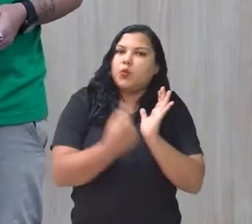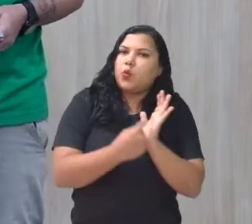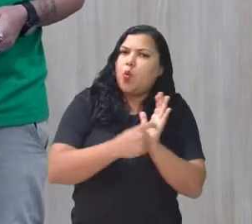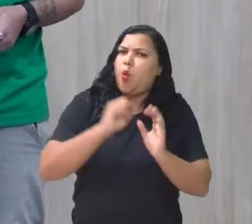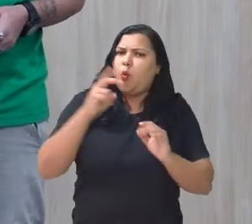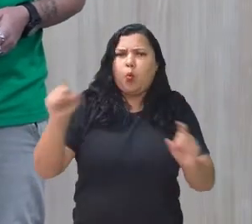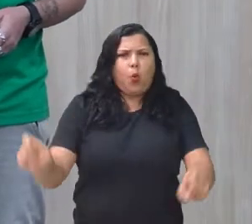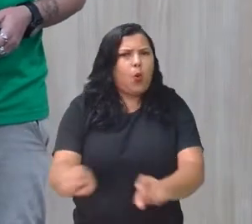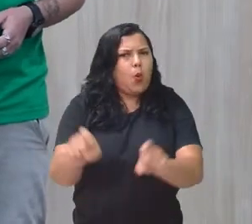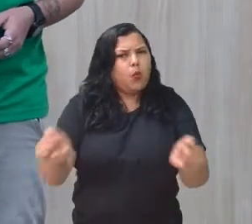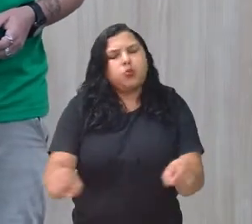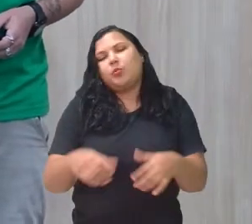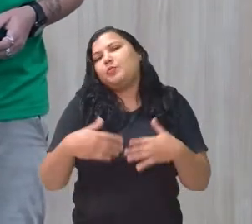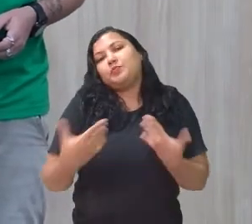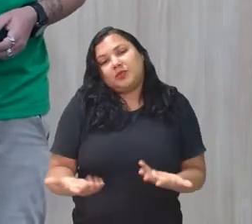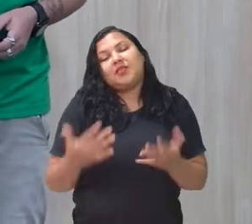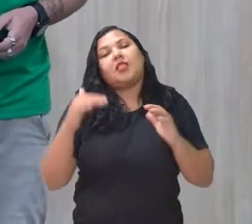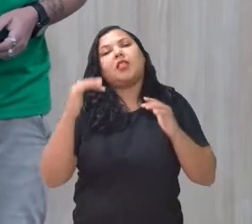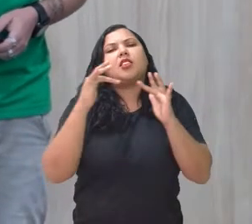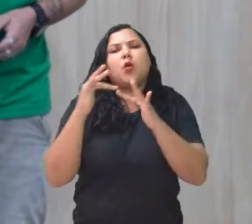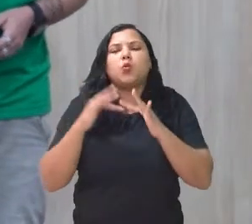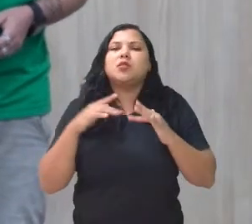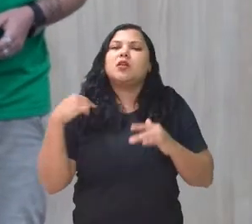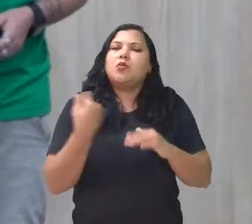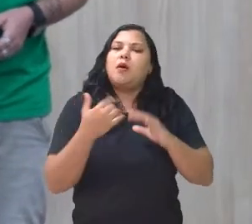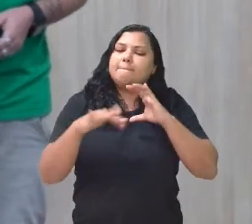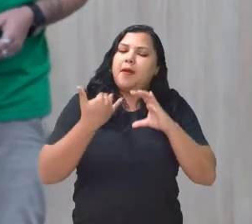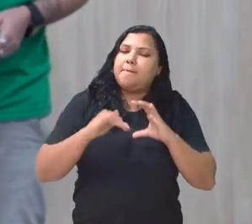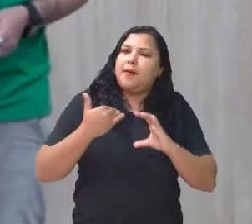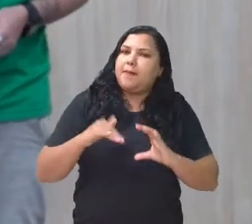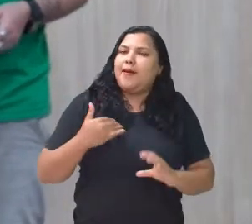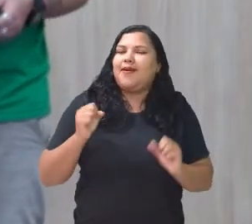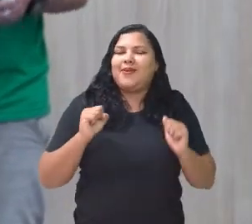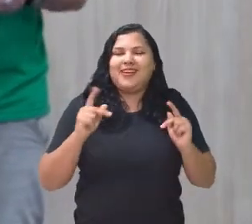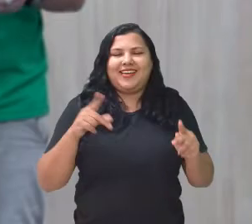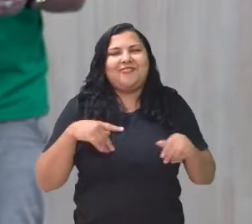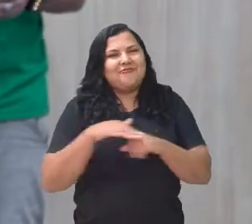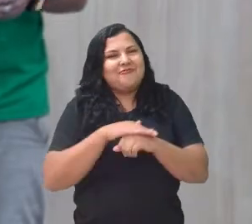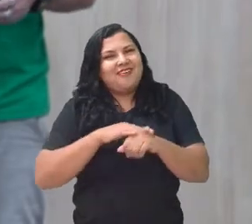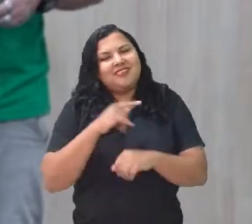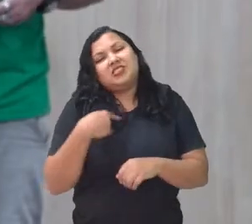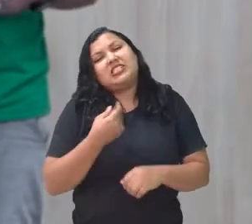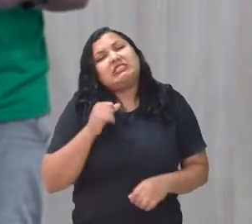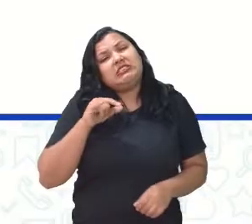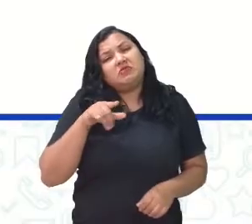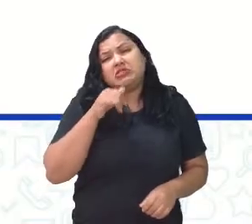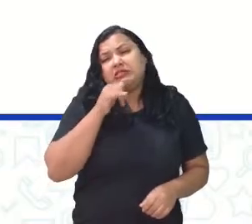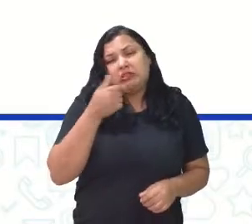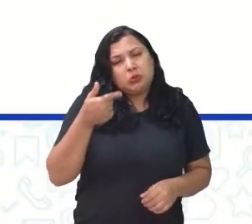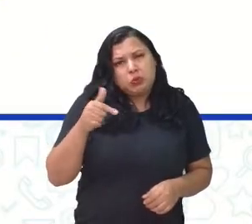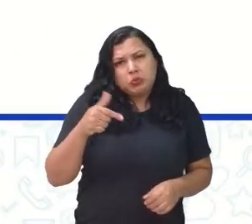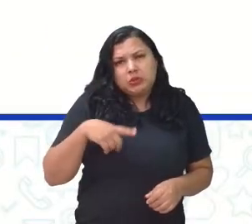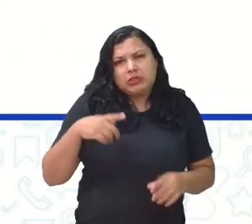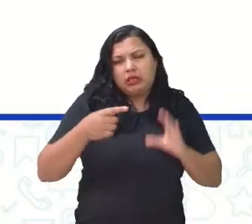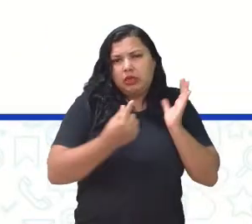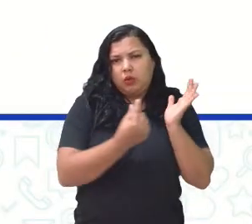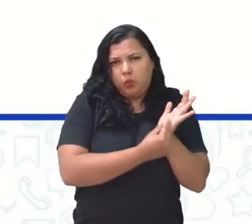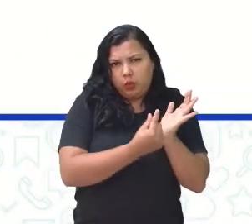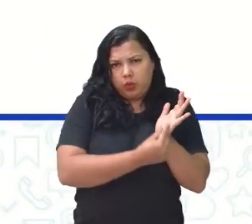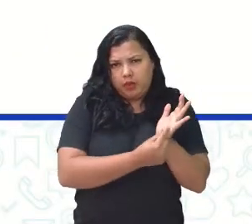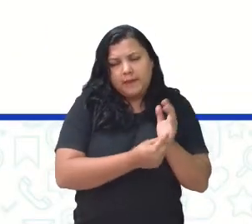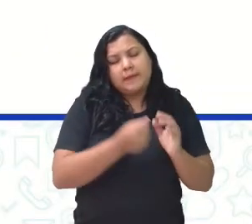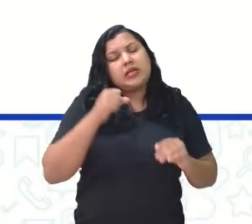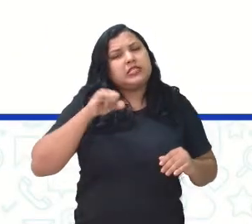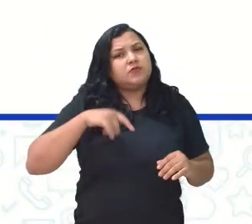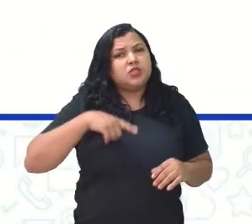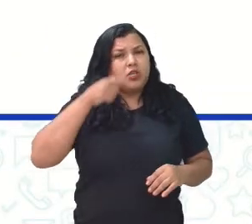pelo computador, entre em contato com a gente, bata esse papo aqui com a gente. Se você ainda não tem o aplicativo, se